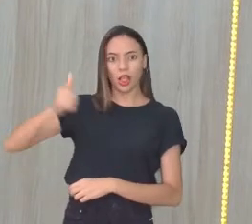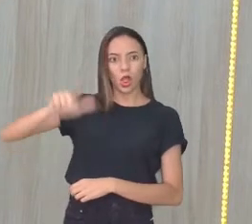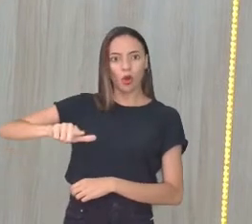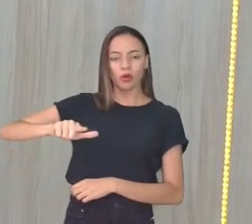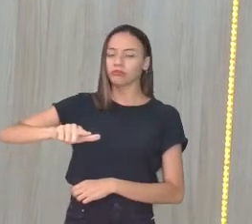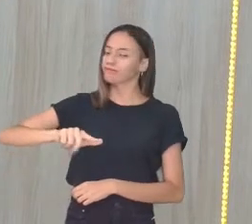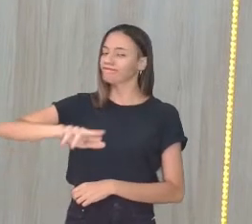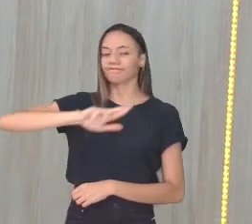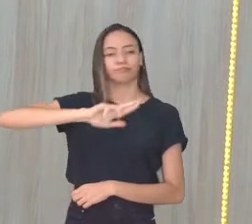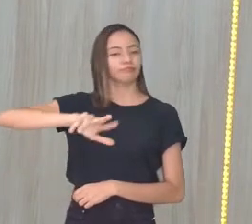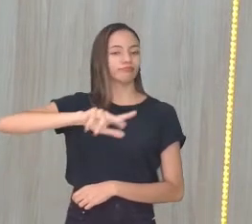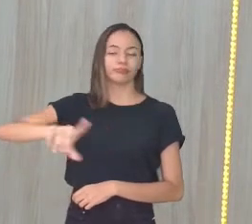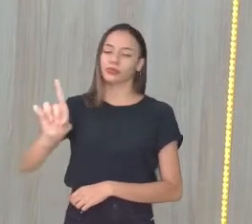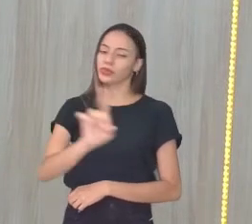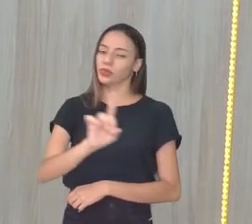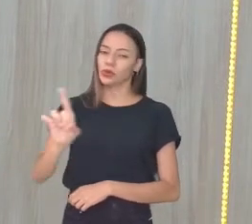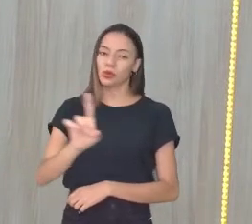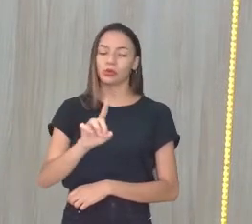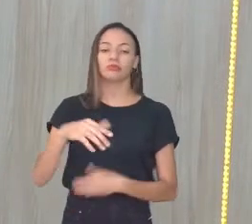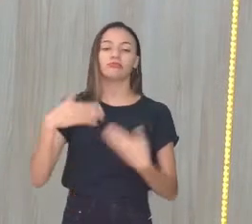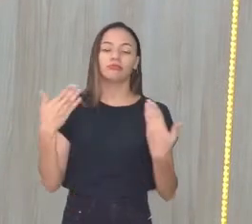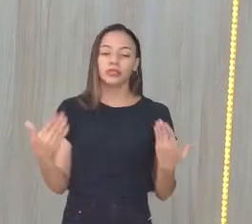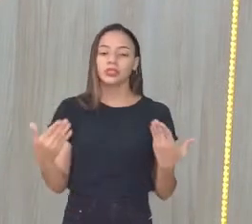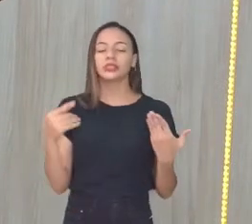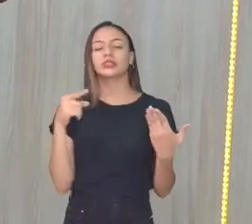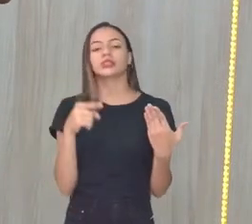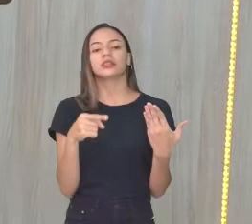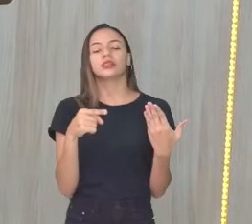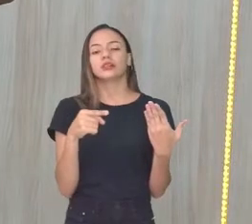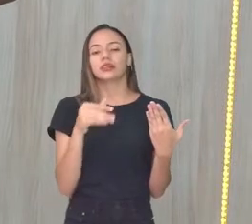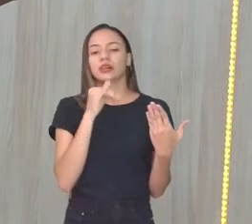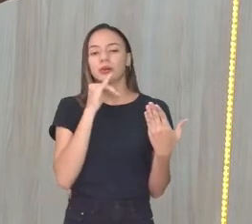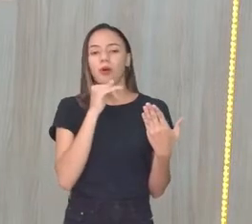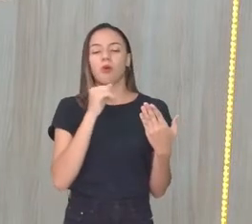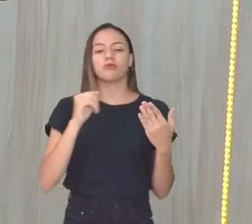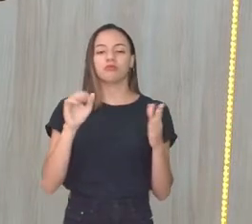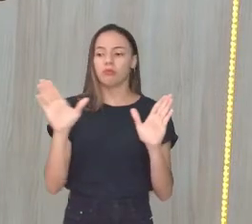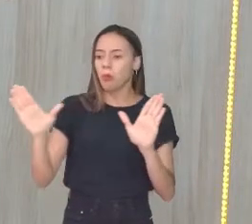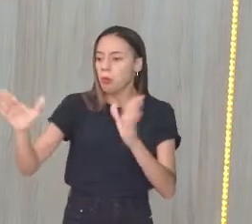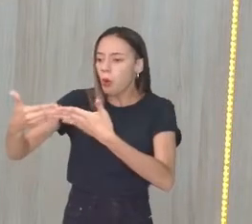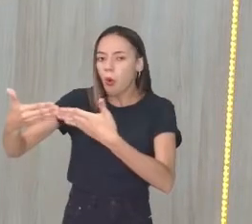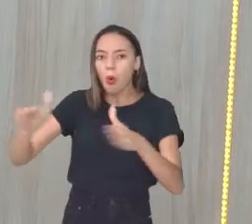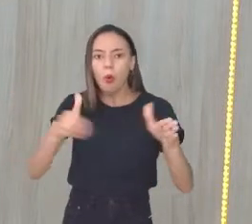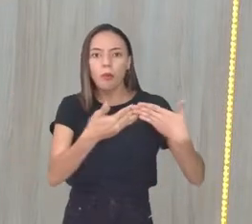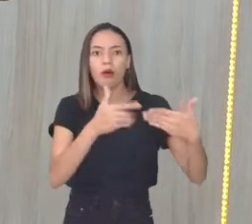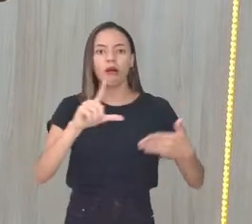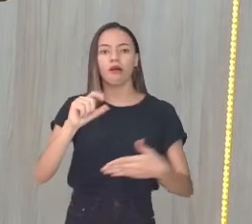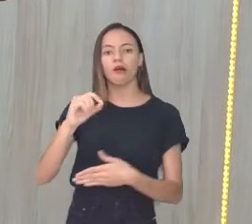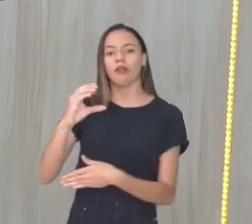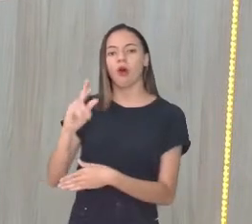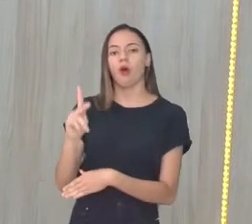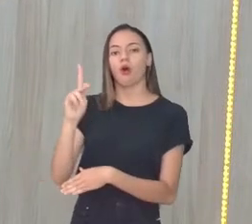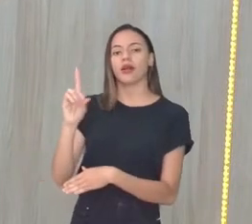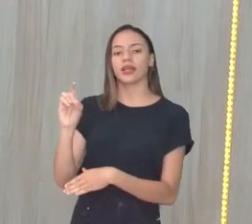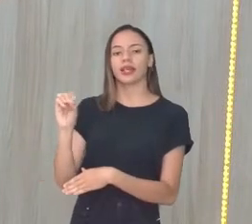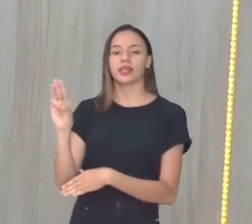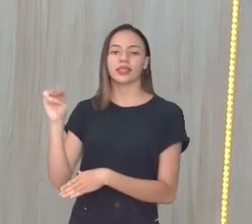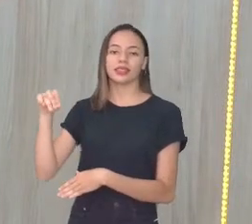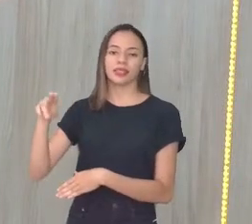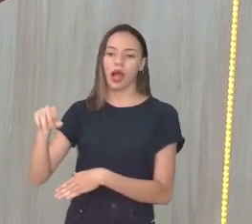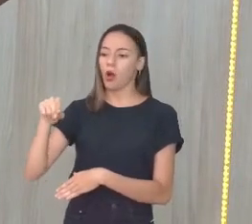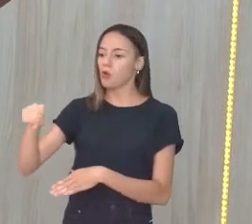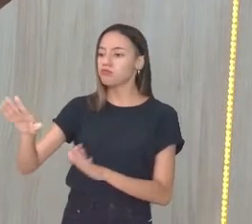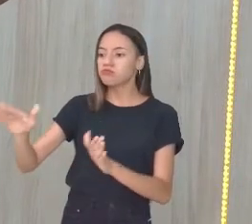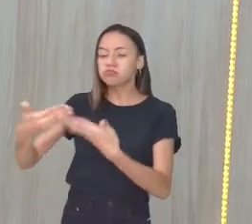então foi um mal necessário, né, a questão do lockdown, a questão do isolamento social, para que